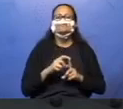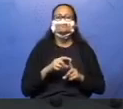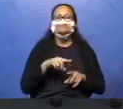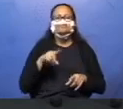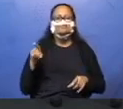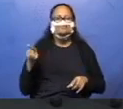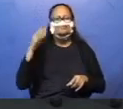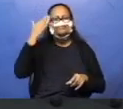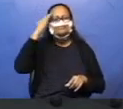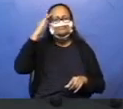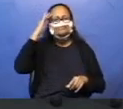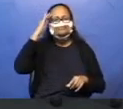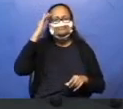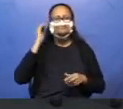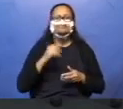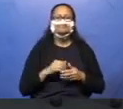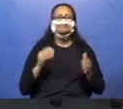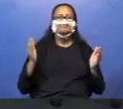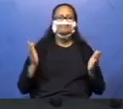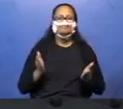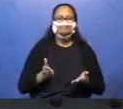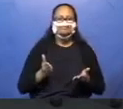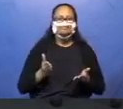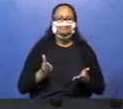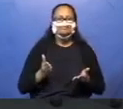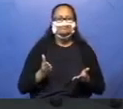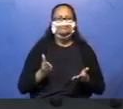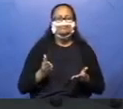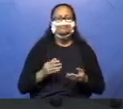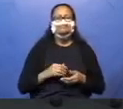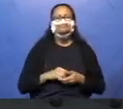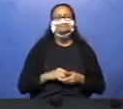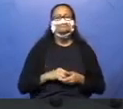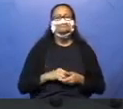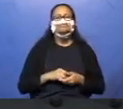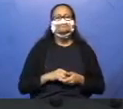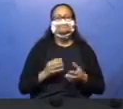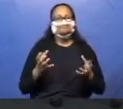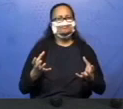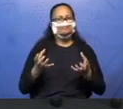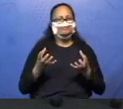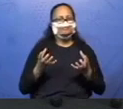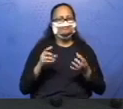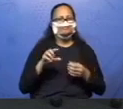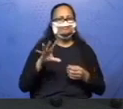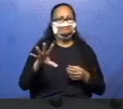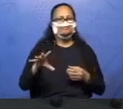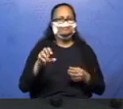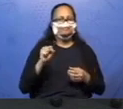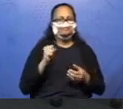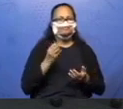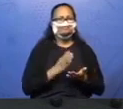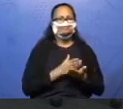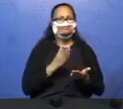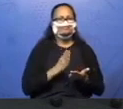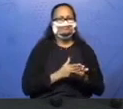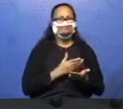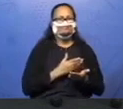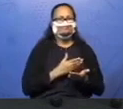vocês entenderem. Agora, eu quero que vocês peguem o nosso